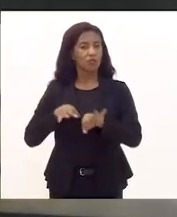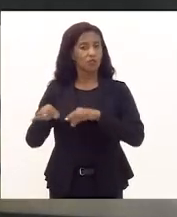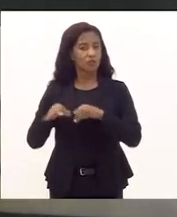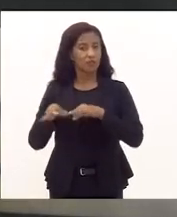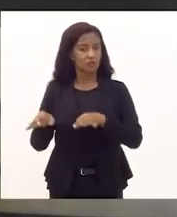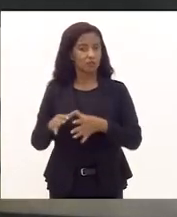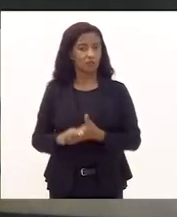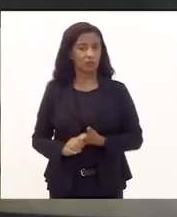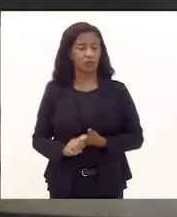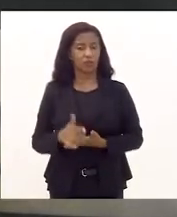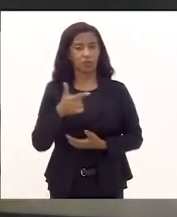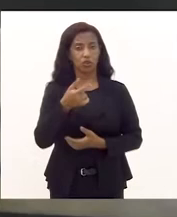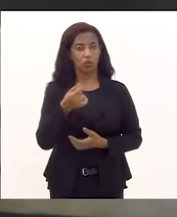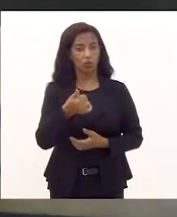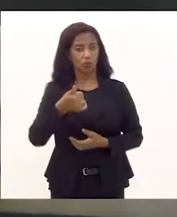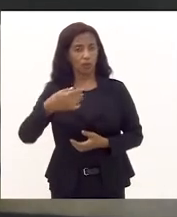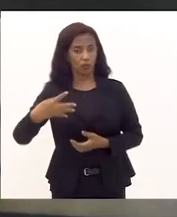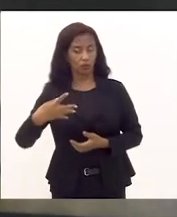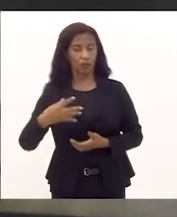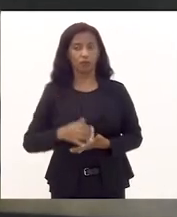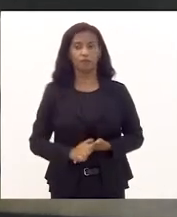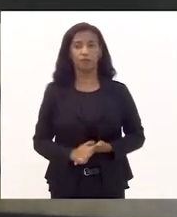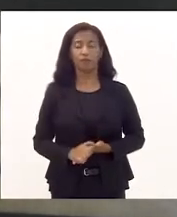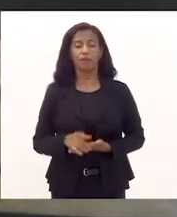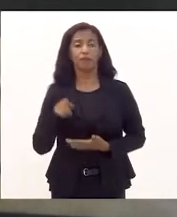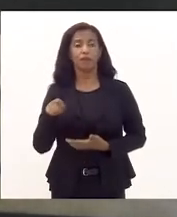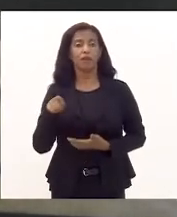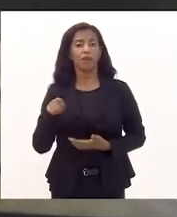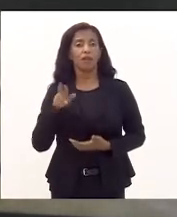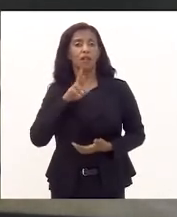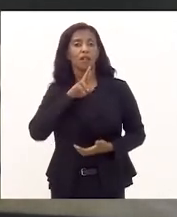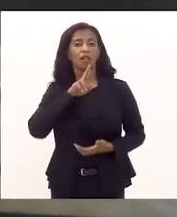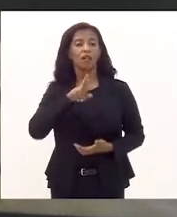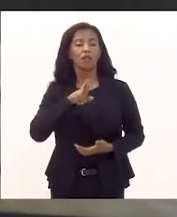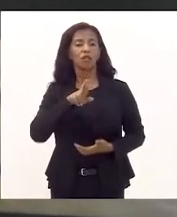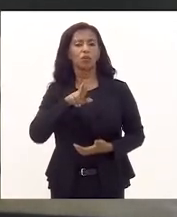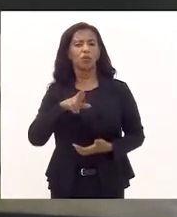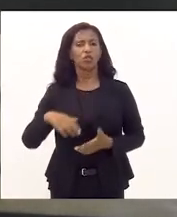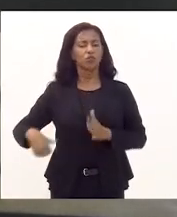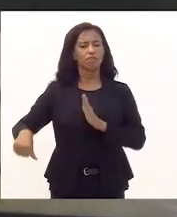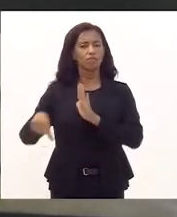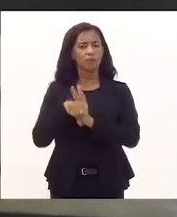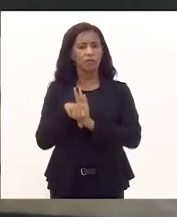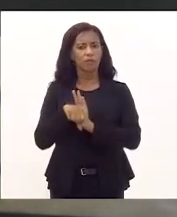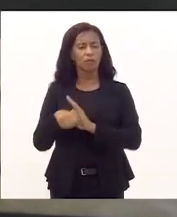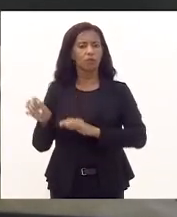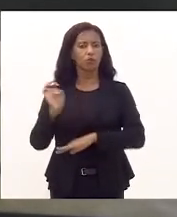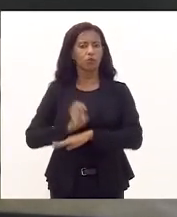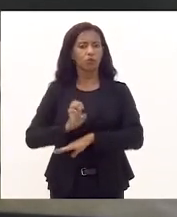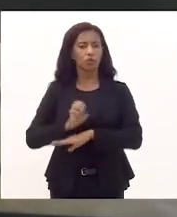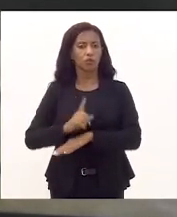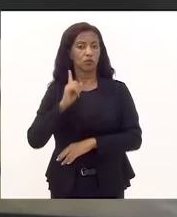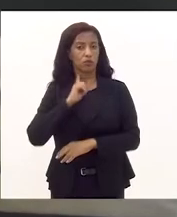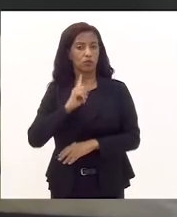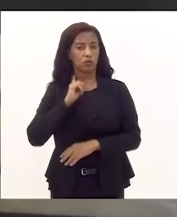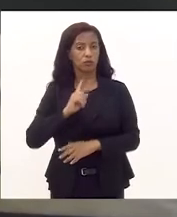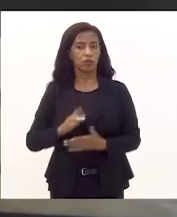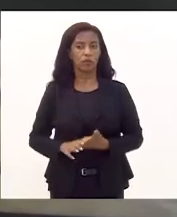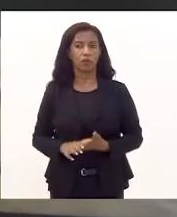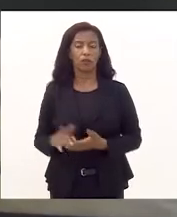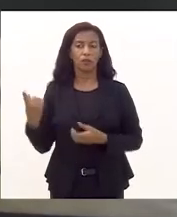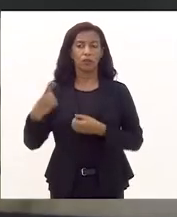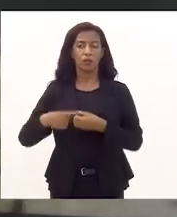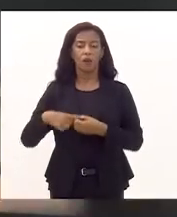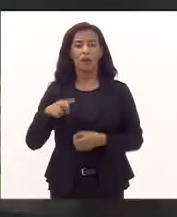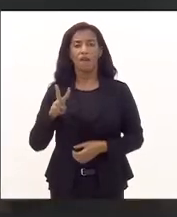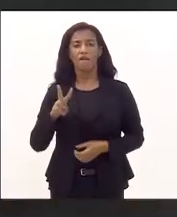público de 2014, e ela responde um processo criminal no estado de Minas Gerais, no município